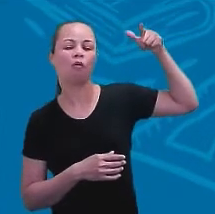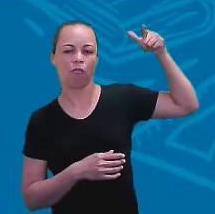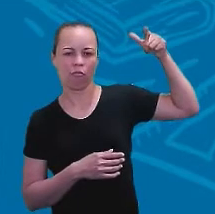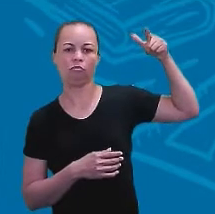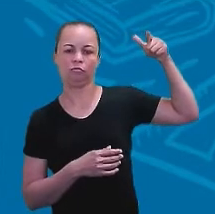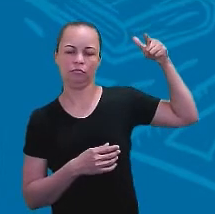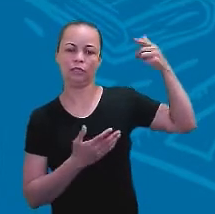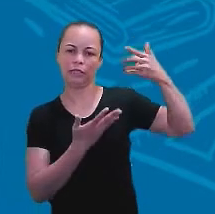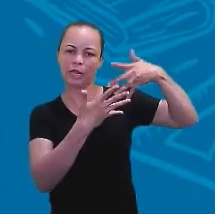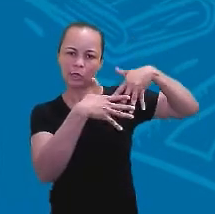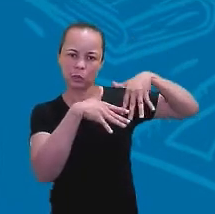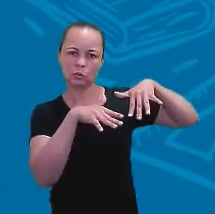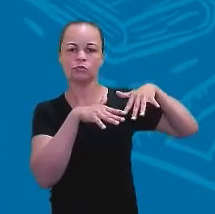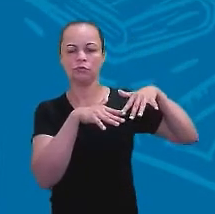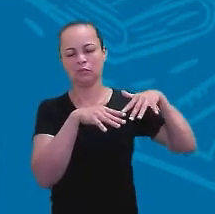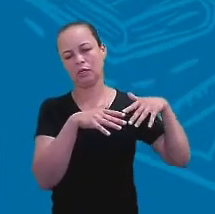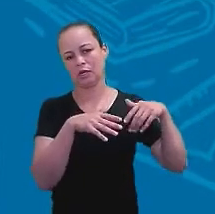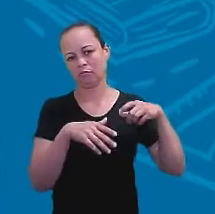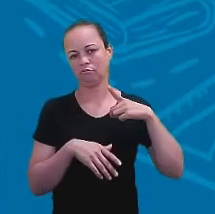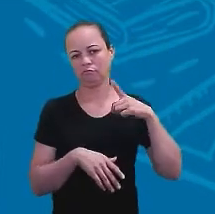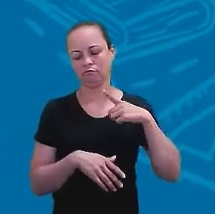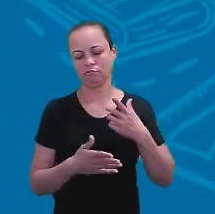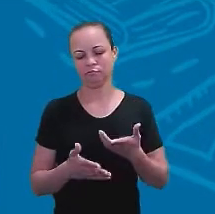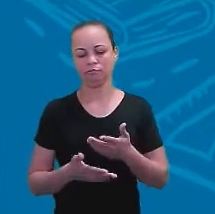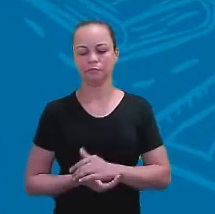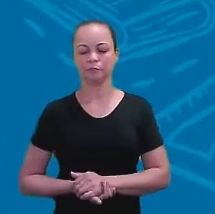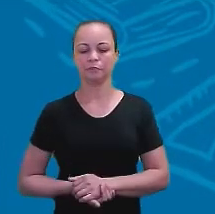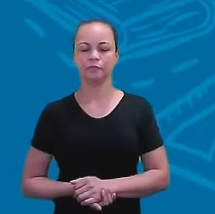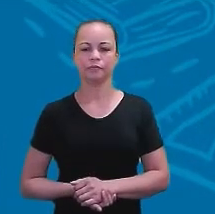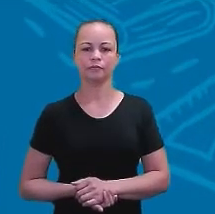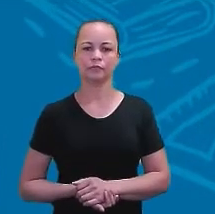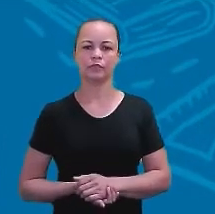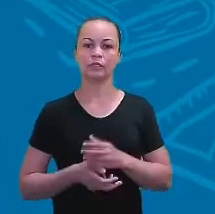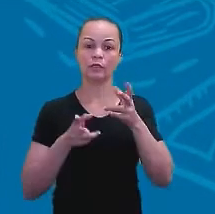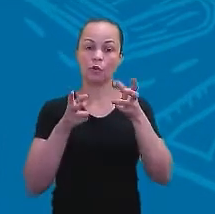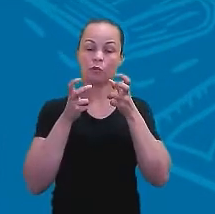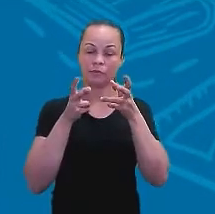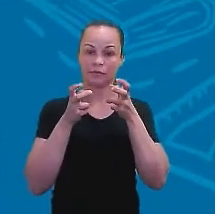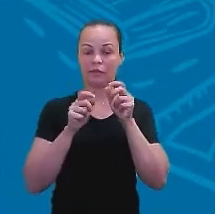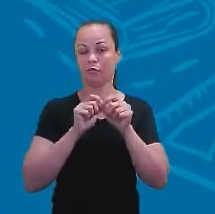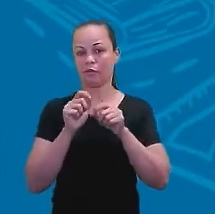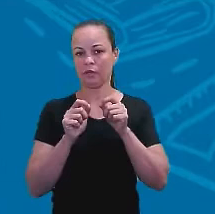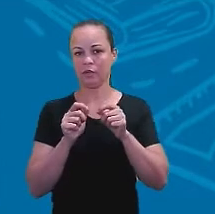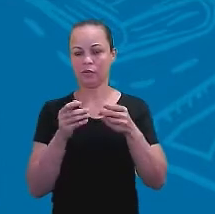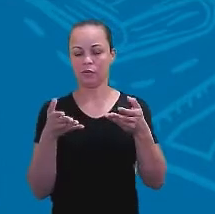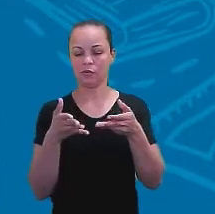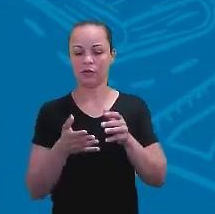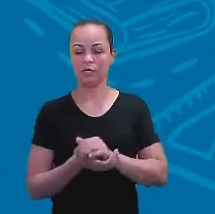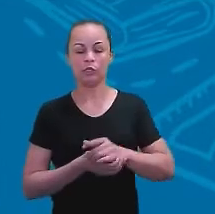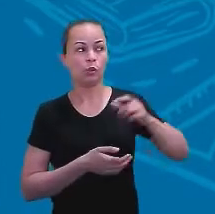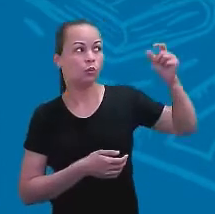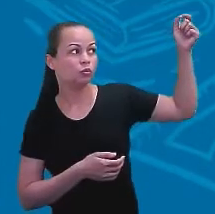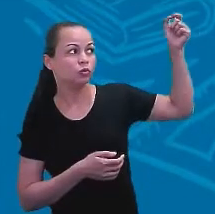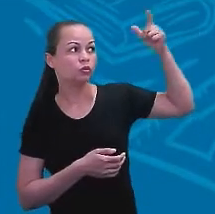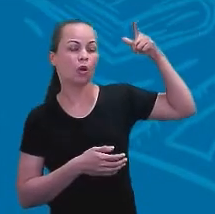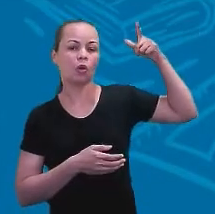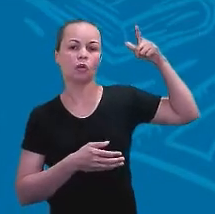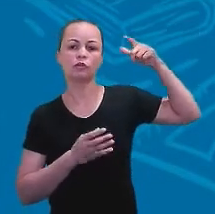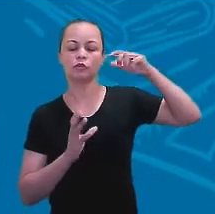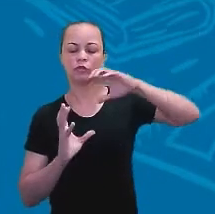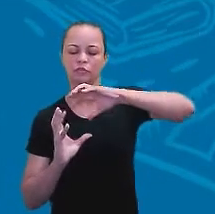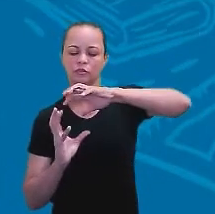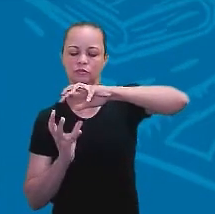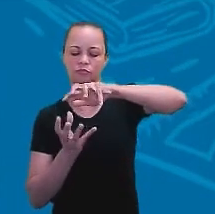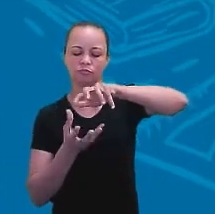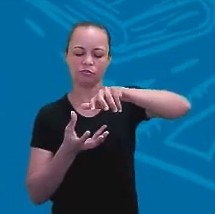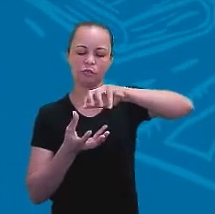que a luz natural, ela possui, tá certo? E aí a gente observa que o sol, ele vai iluminar a superfície de